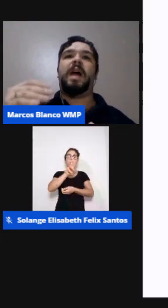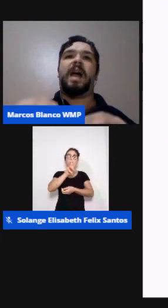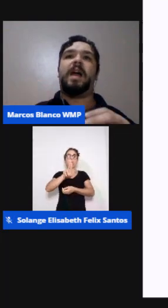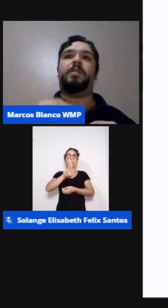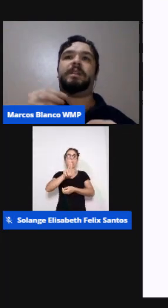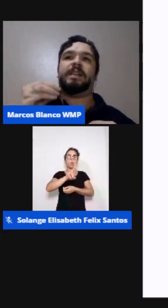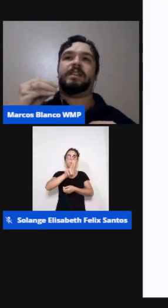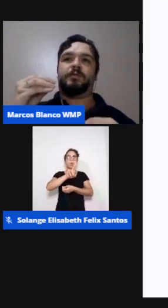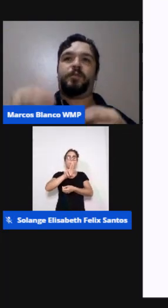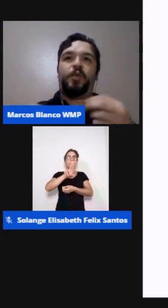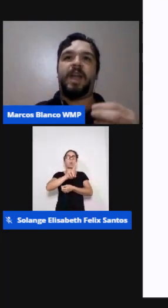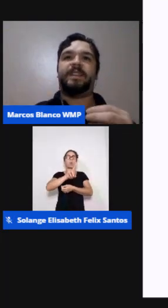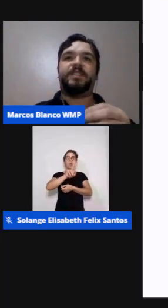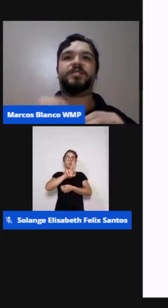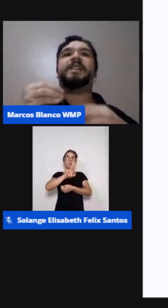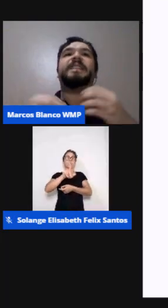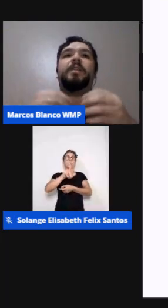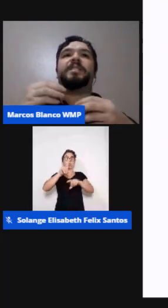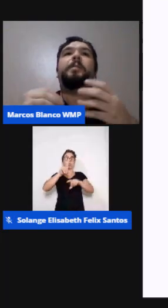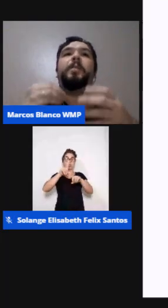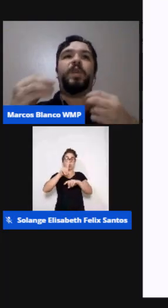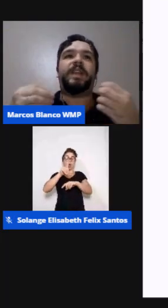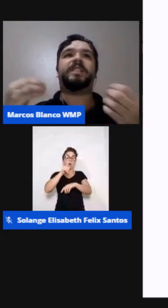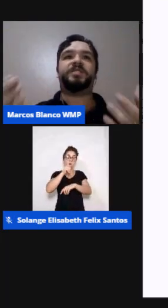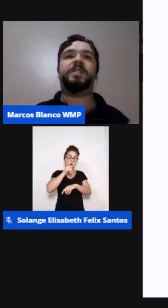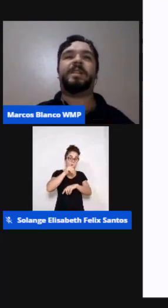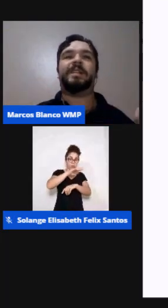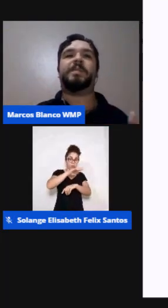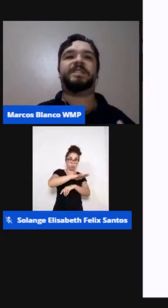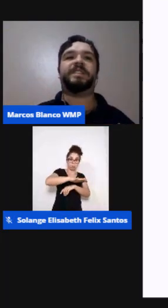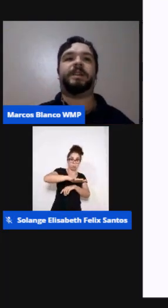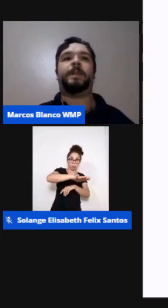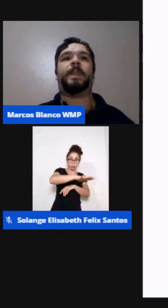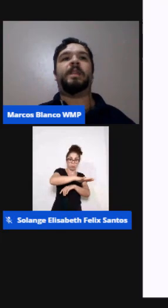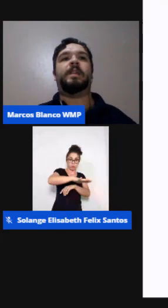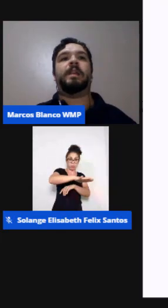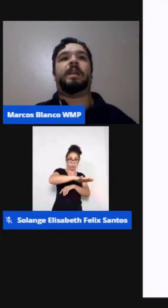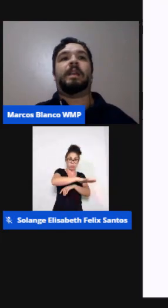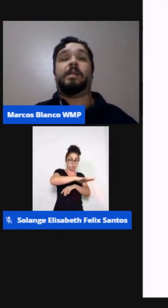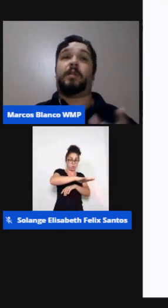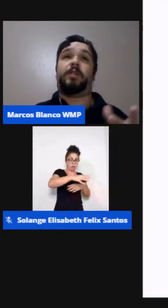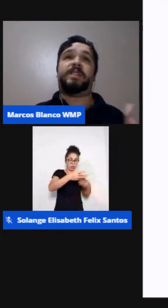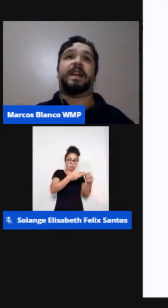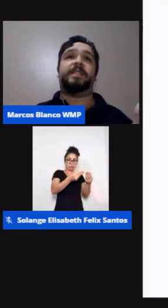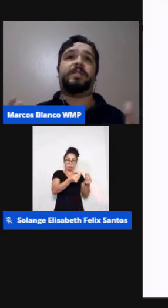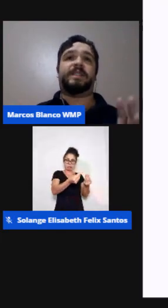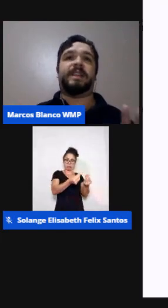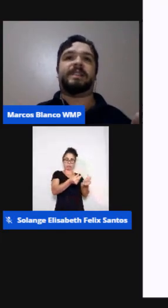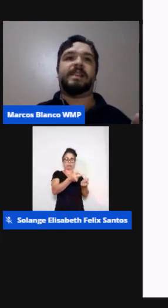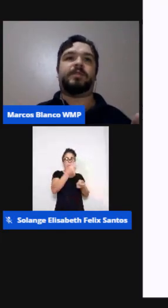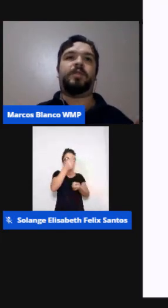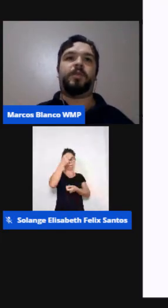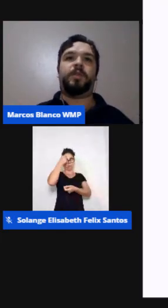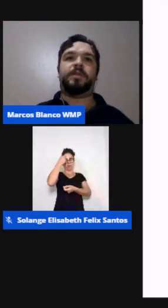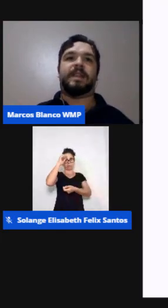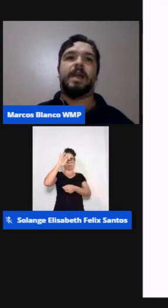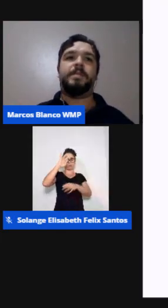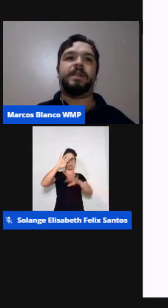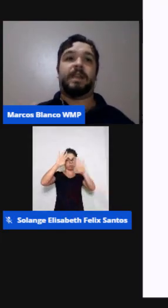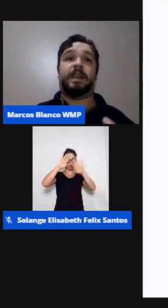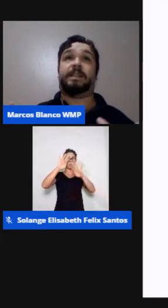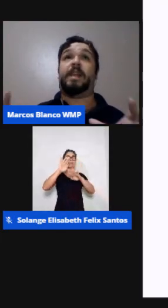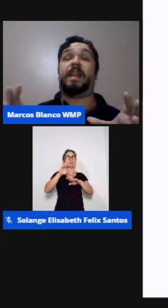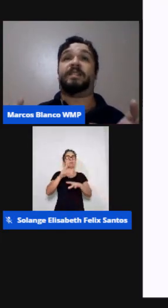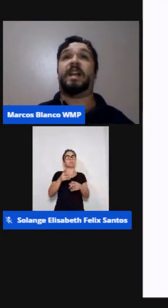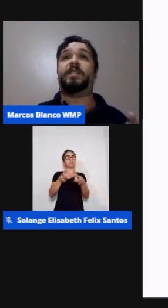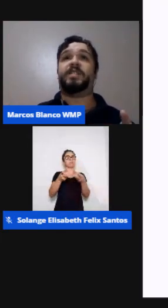mas a água para o Aedes aegypti não é essa água tão pura que a gente imagina. Uma curiosidade, não sei se todo mundo